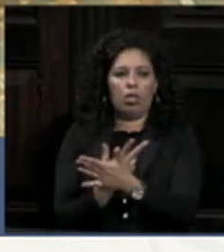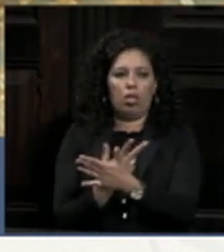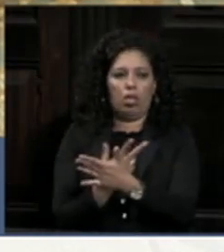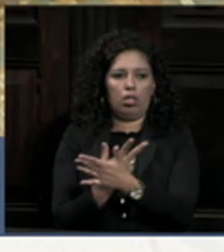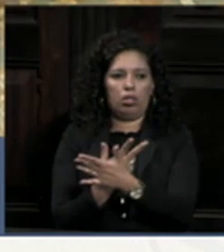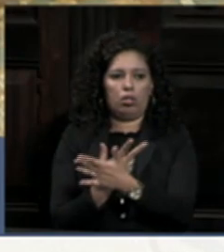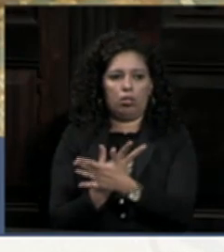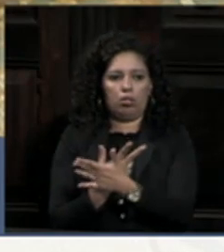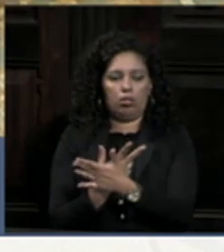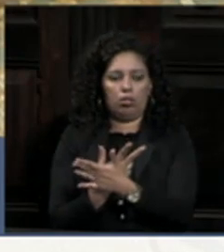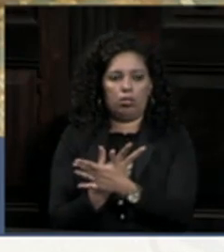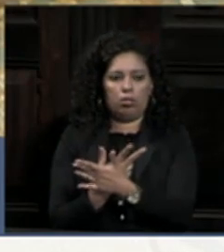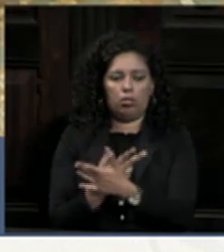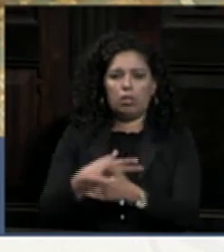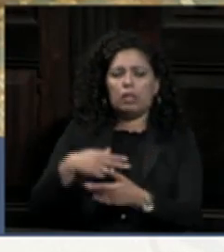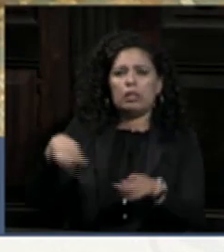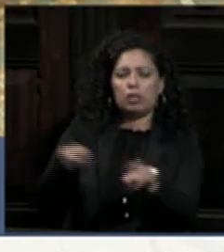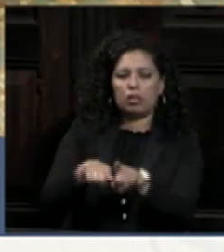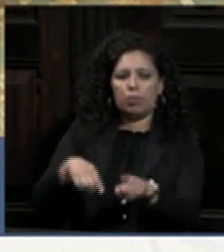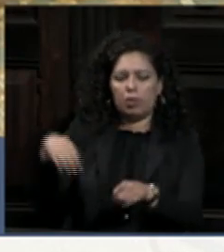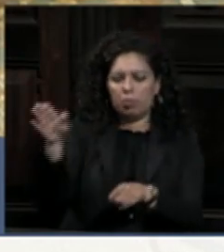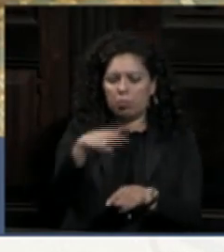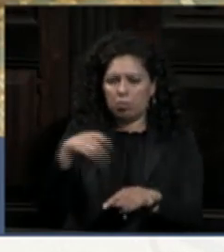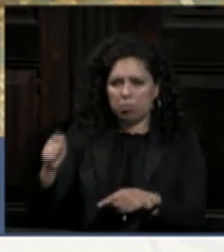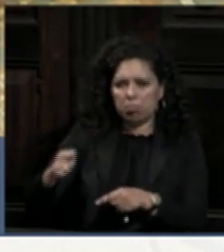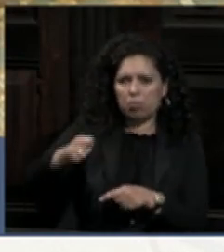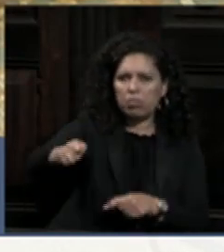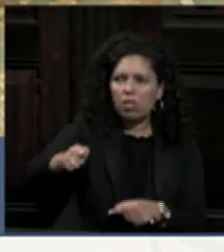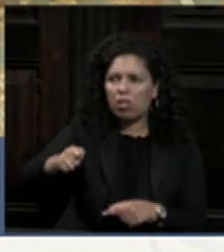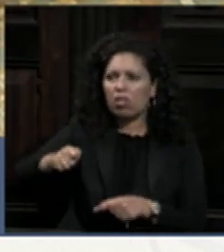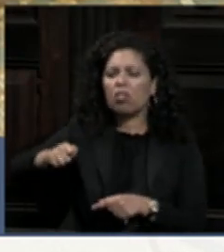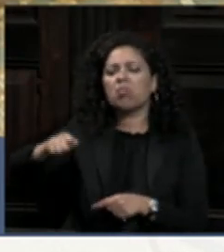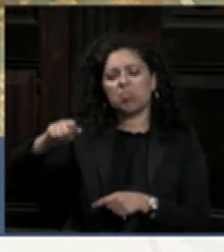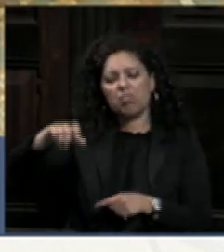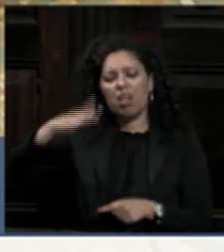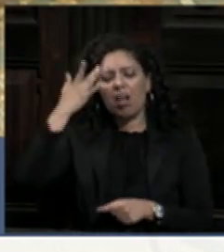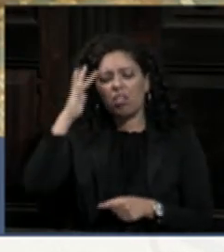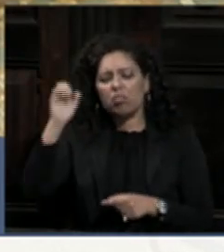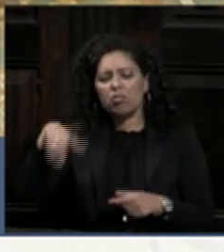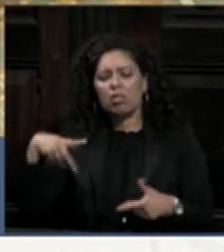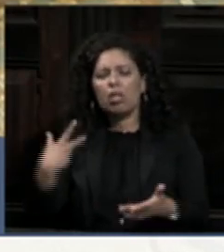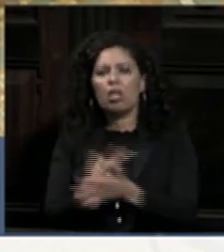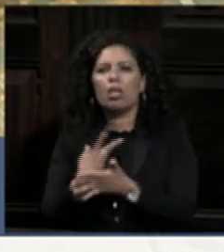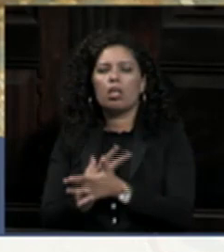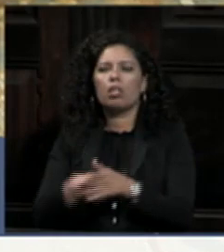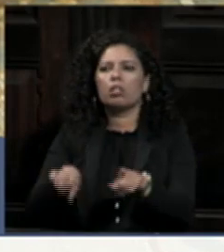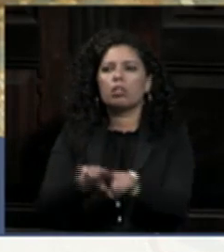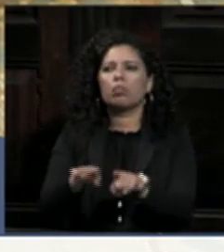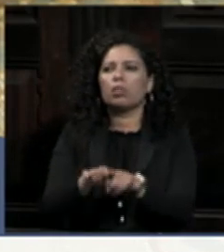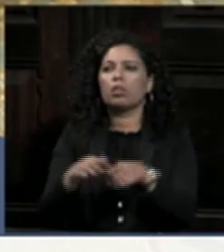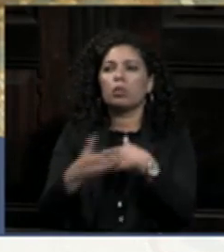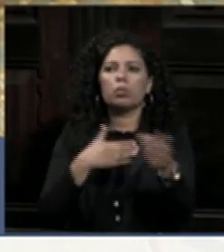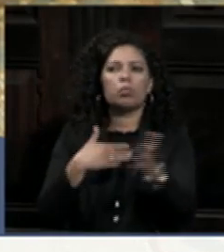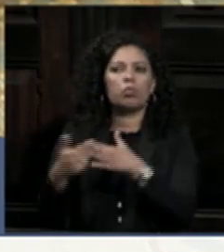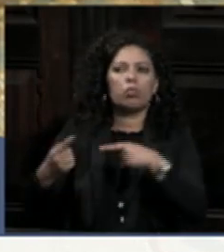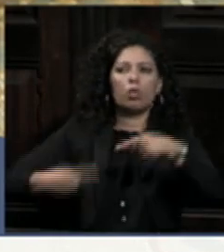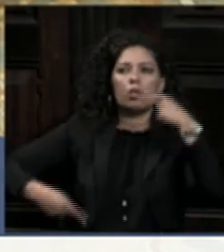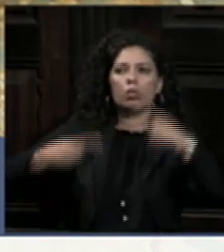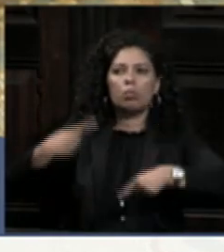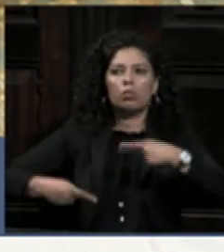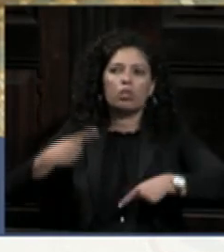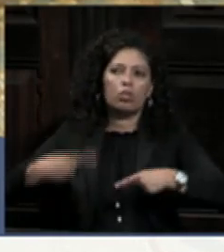presidência da república jair acionário acho que todos os democratas e independentes que o mesmo carro seria do partido dos